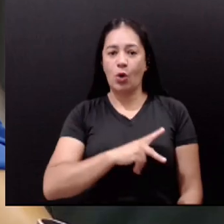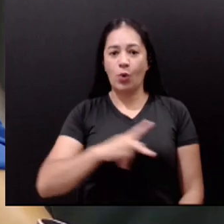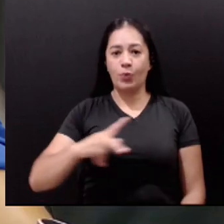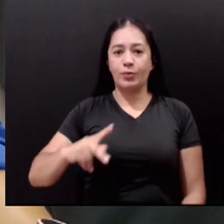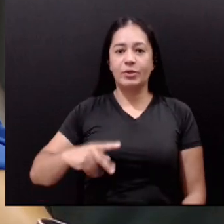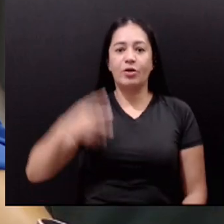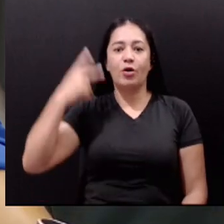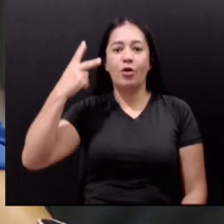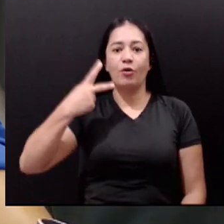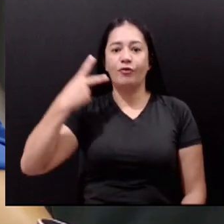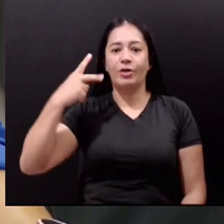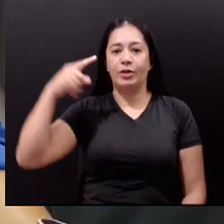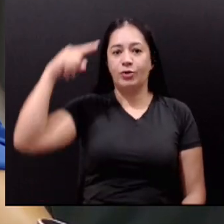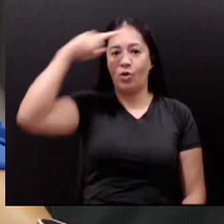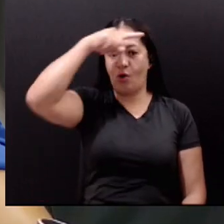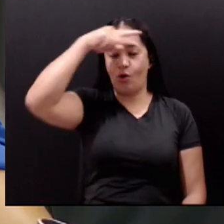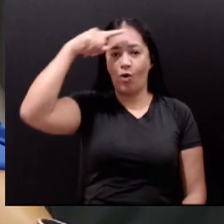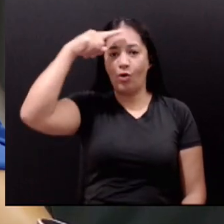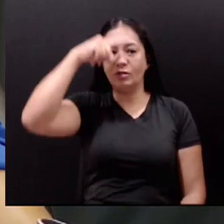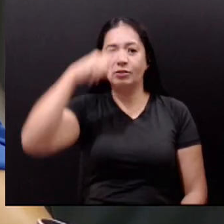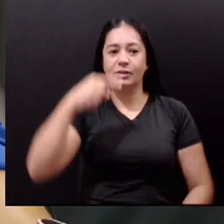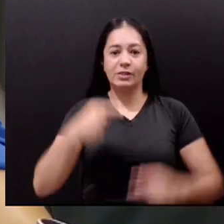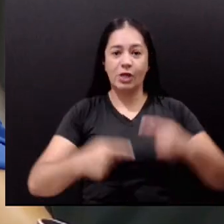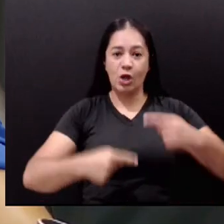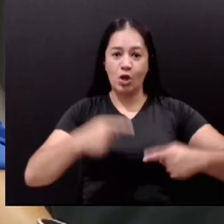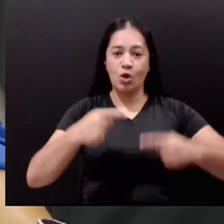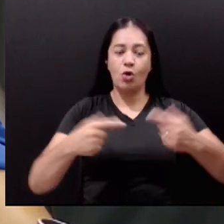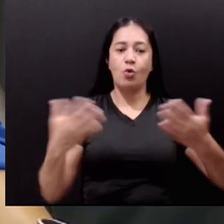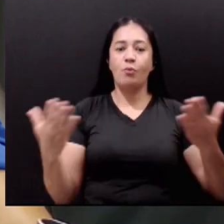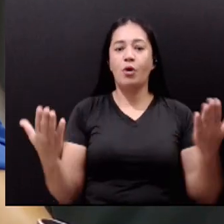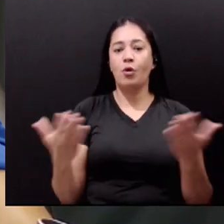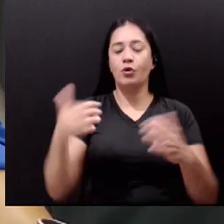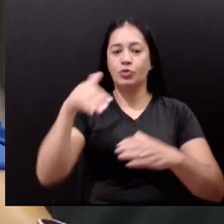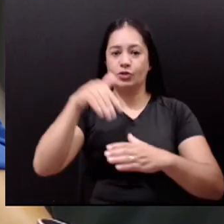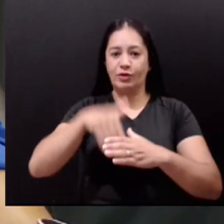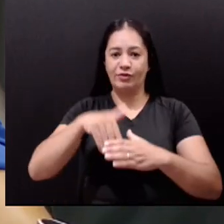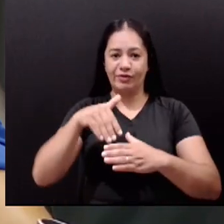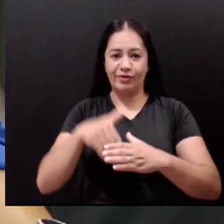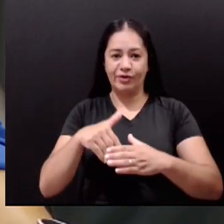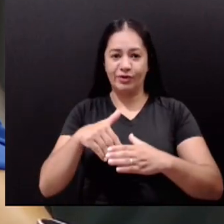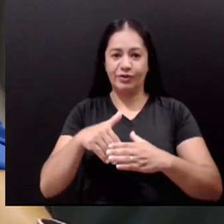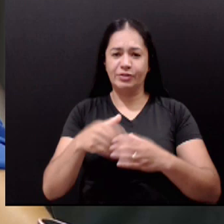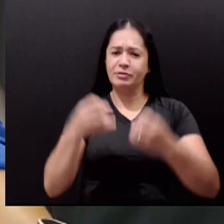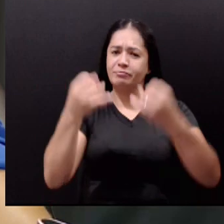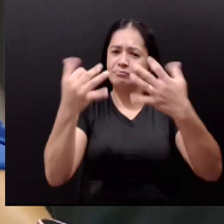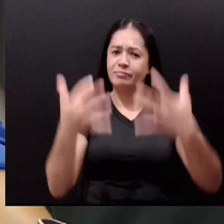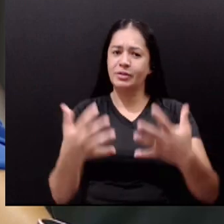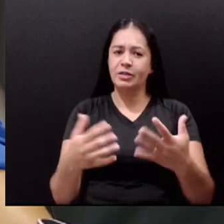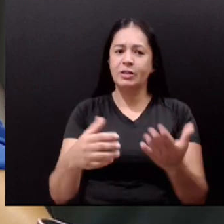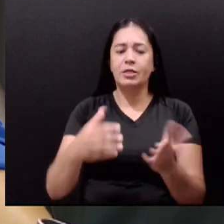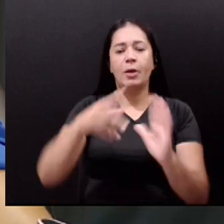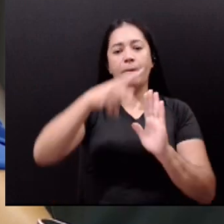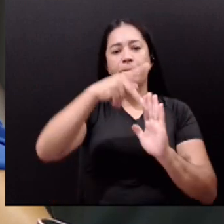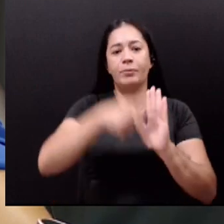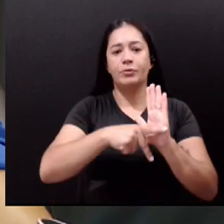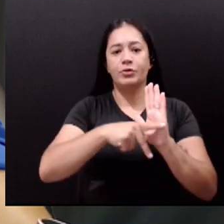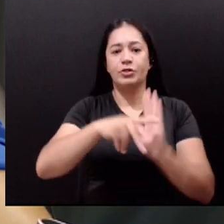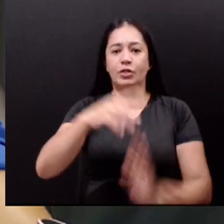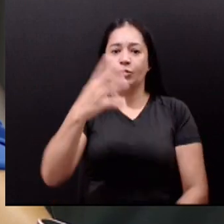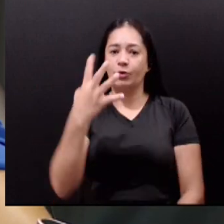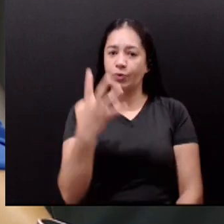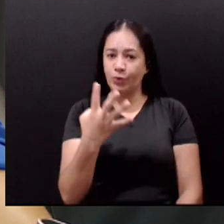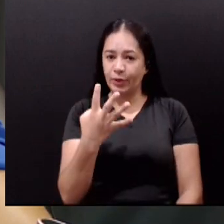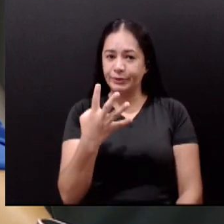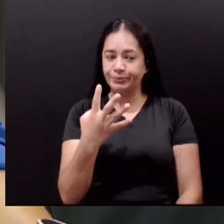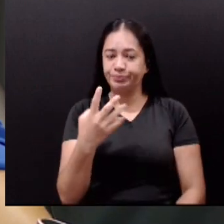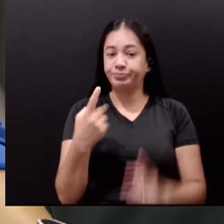a comissão discute e vota hoje, às 15h, pareceres sobre 4 projetos de lei. Um dos projetos que será